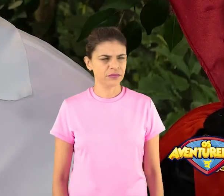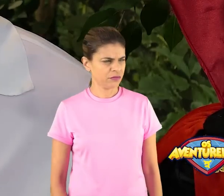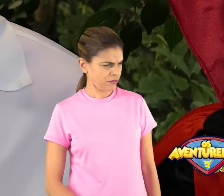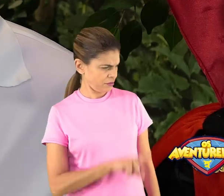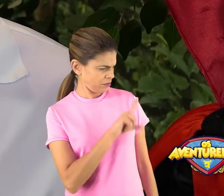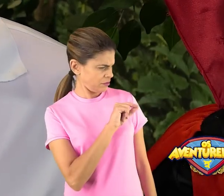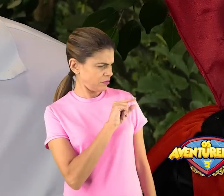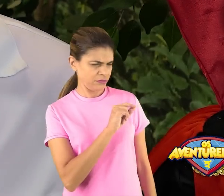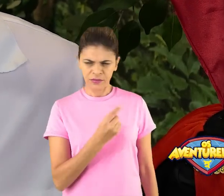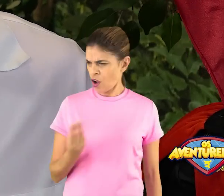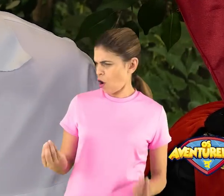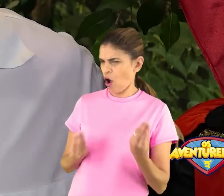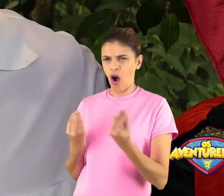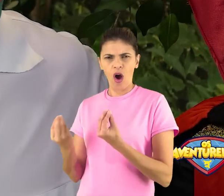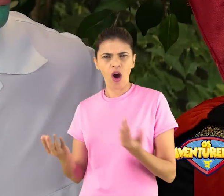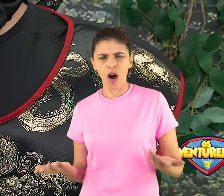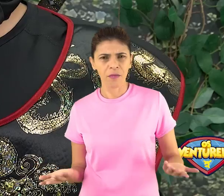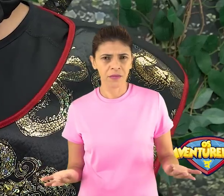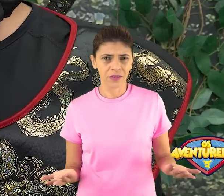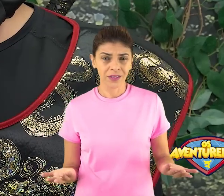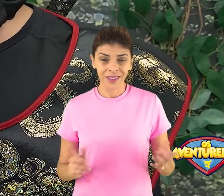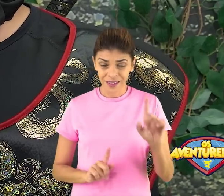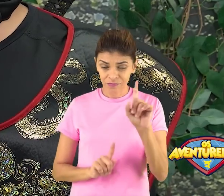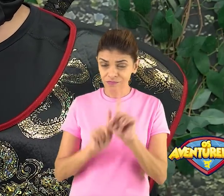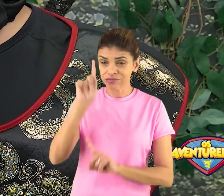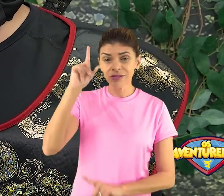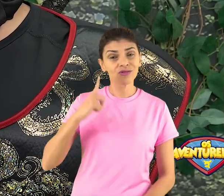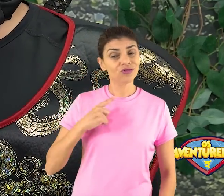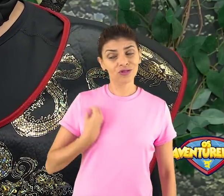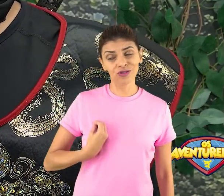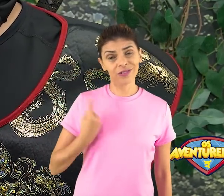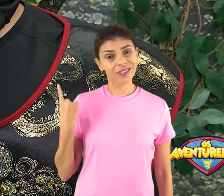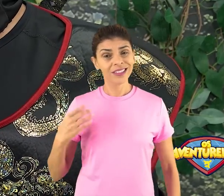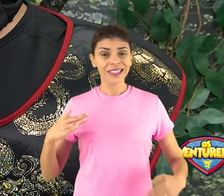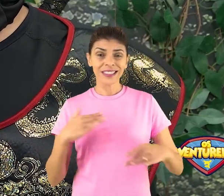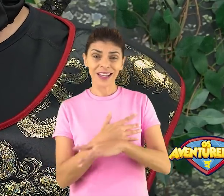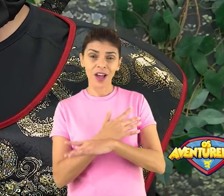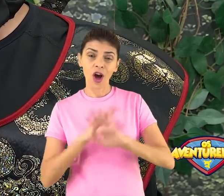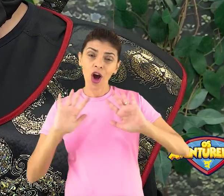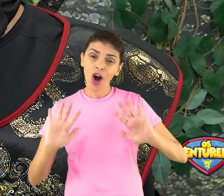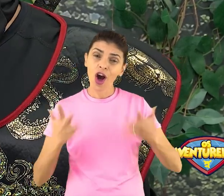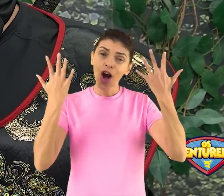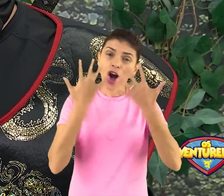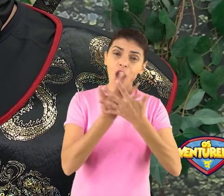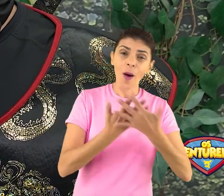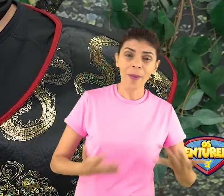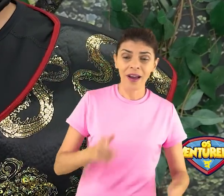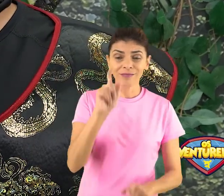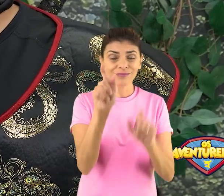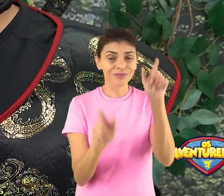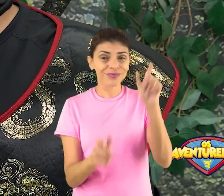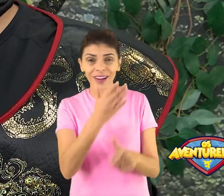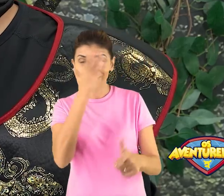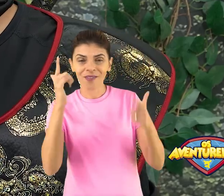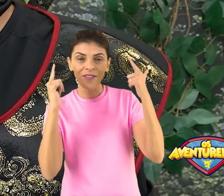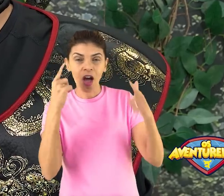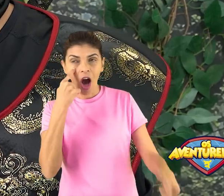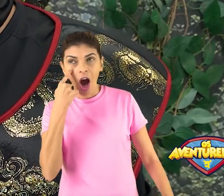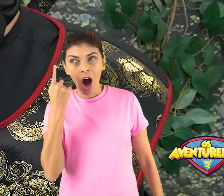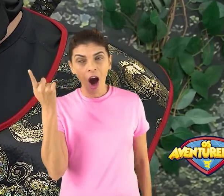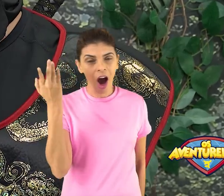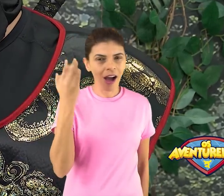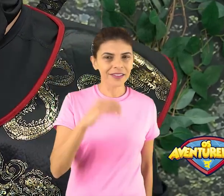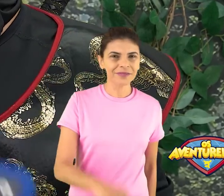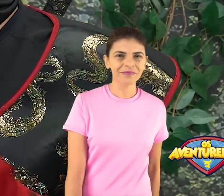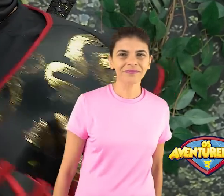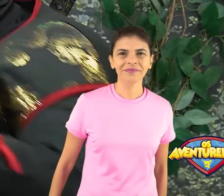O quê? Como assim? O Aventureiro Azul está na cidade comemorando com os outros aventureiros! Vejam com seus